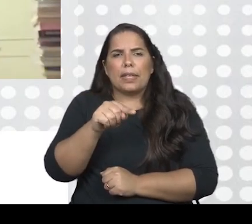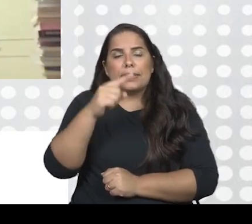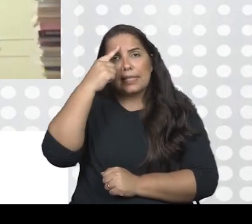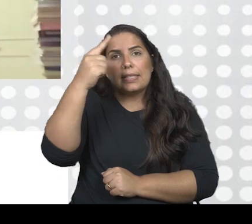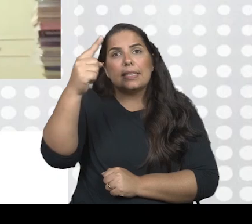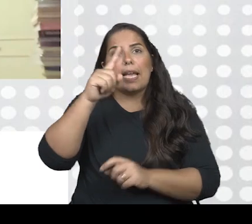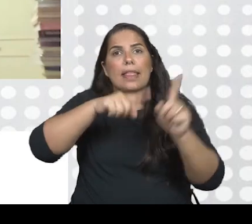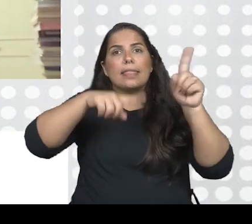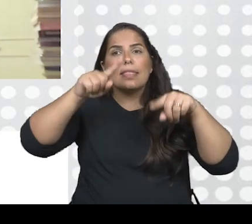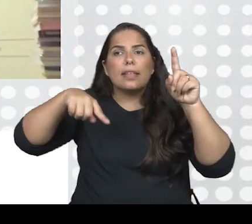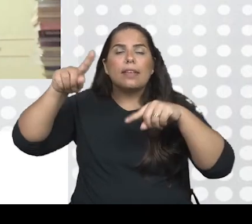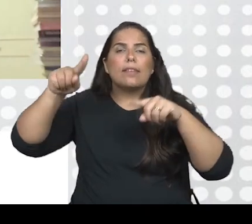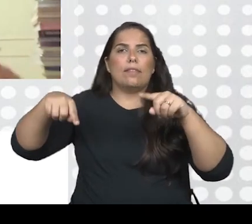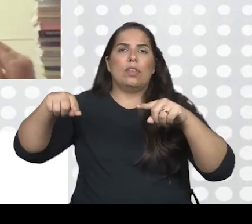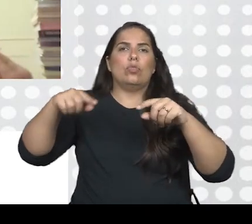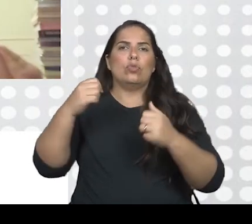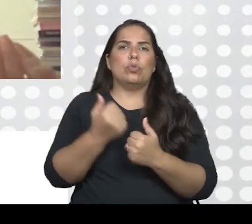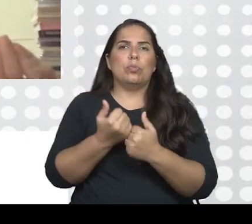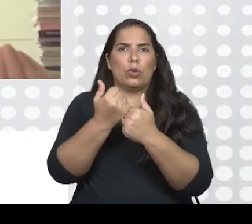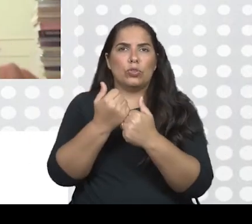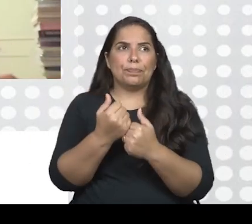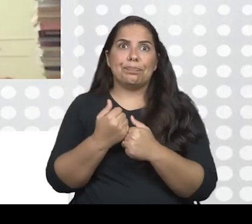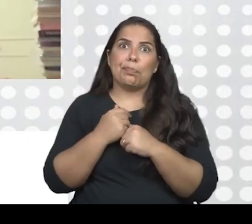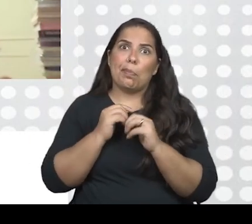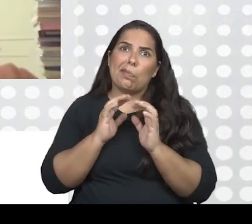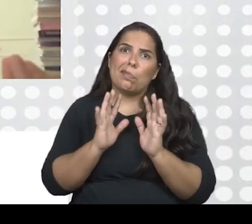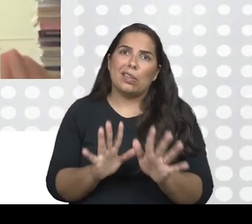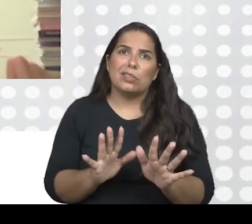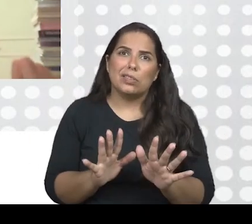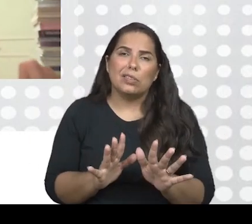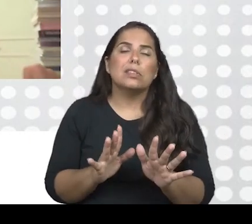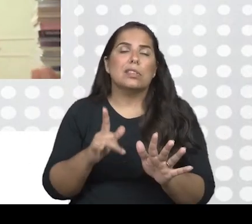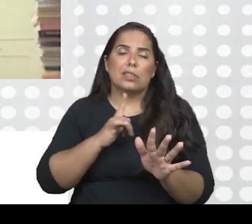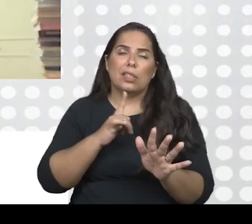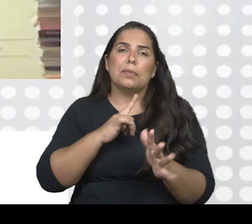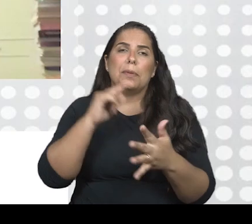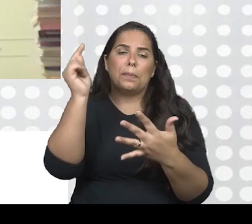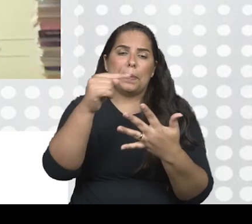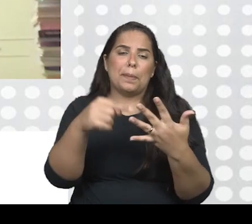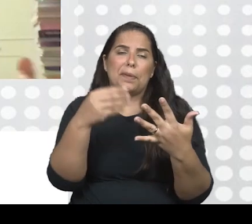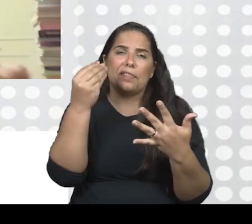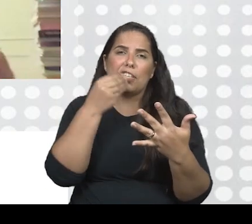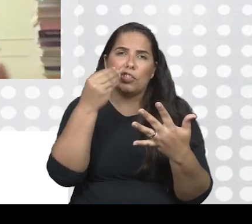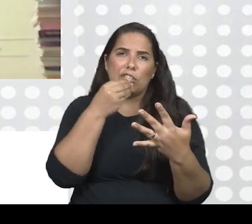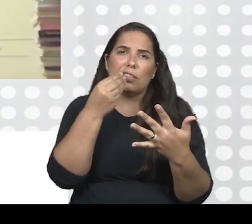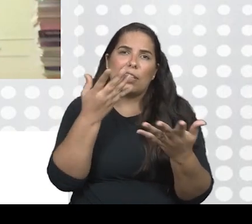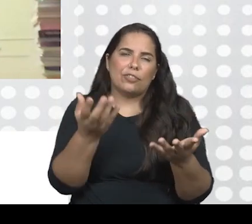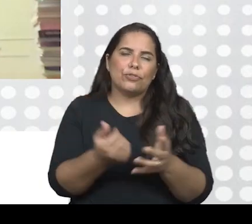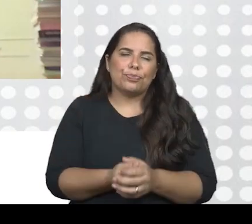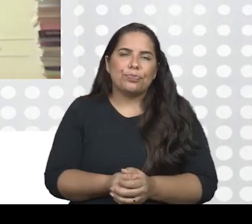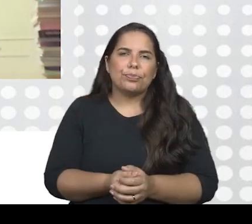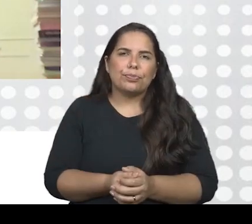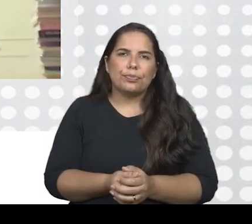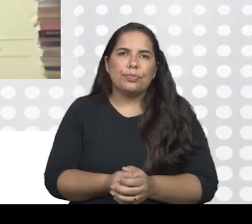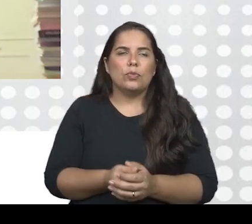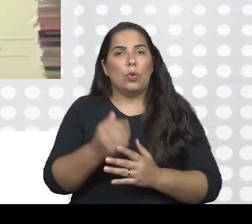essa ideia dos níveis de suporte, mas temos todas essas fragilidades que eu já apontei.